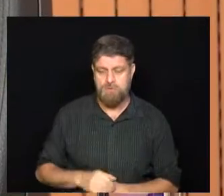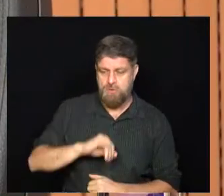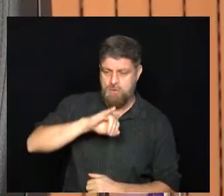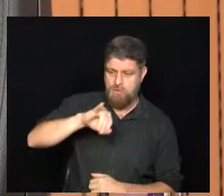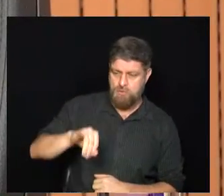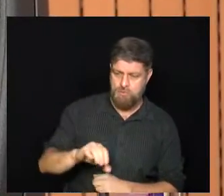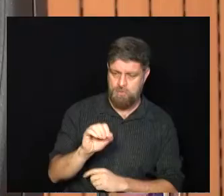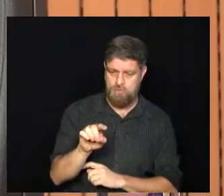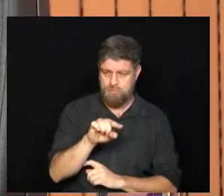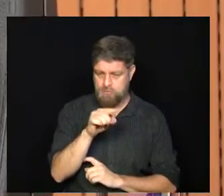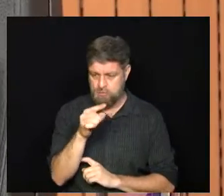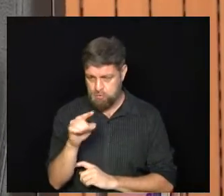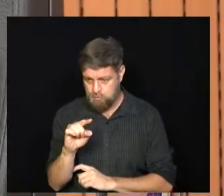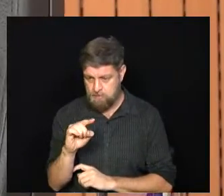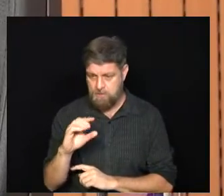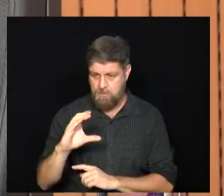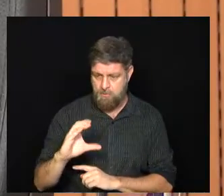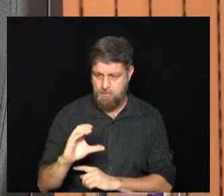João Carlos, né?